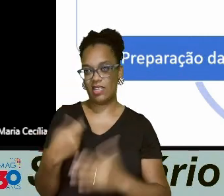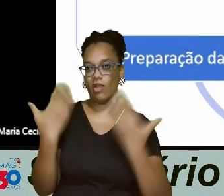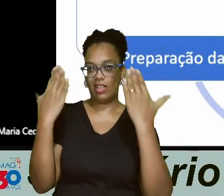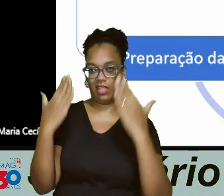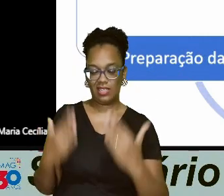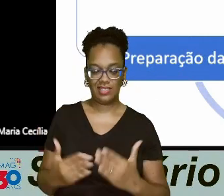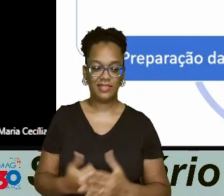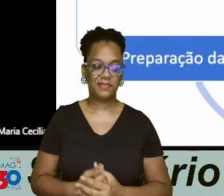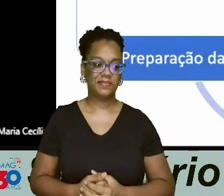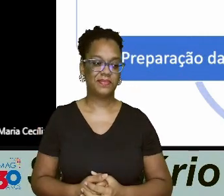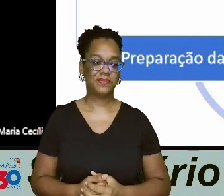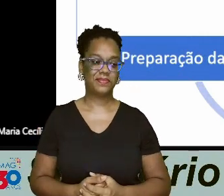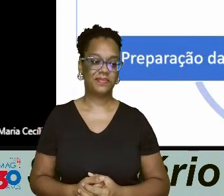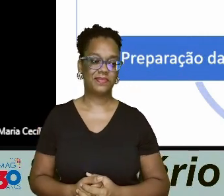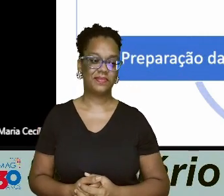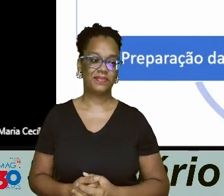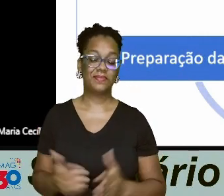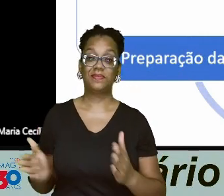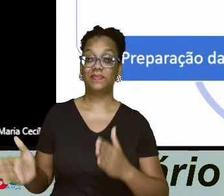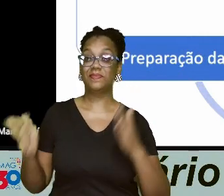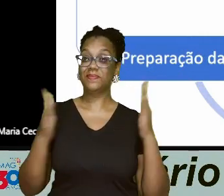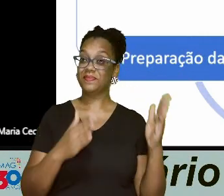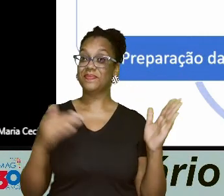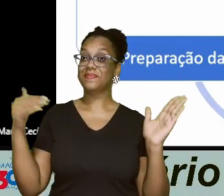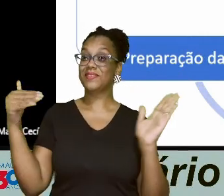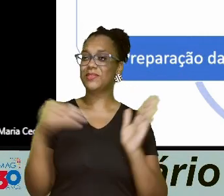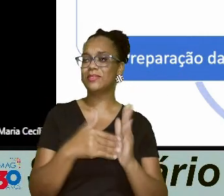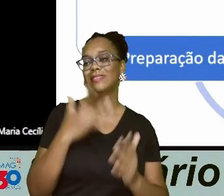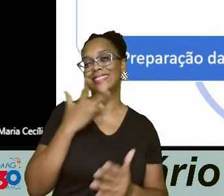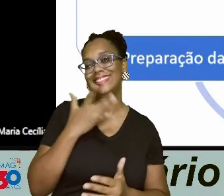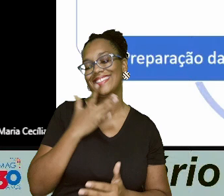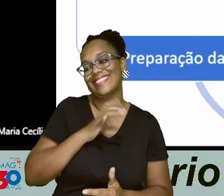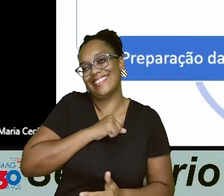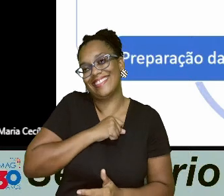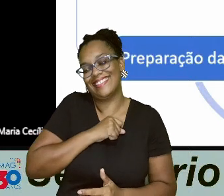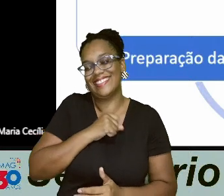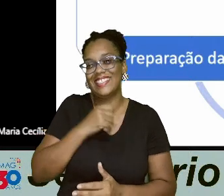E, finalmente, a parte que eu acho mais gostosa de uma pesquisa empírica,